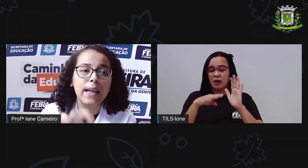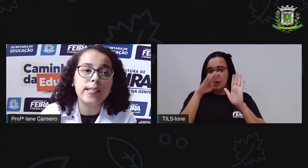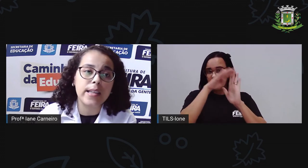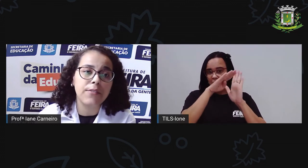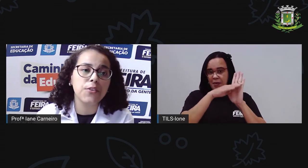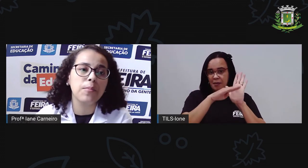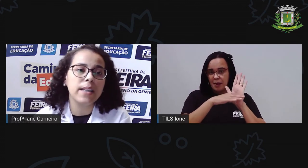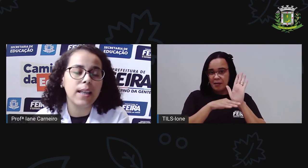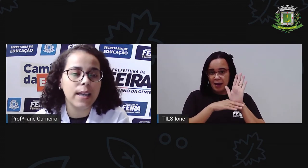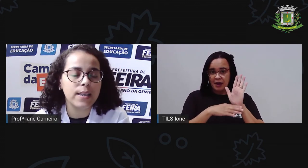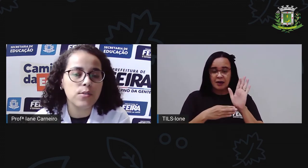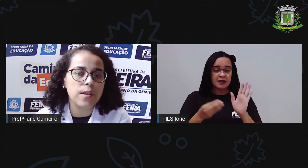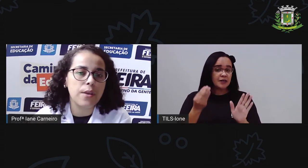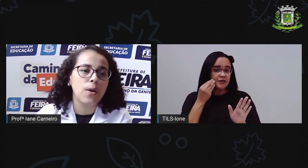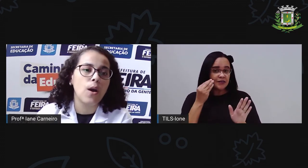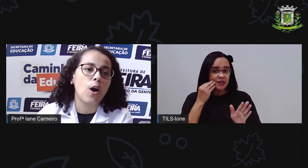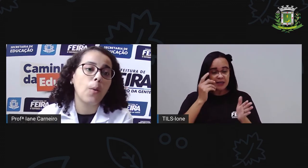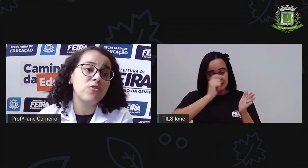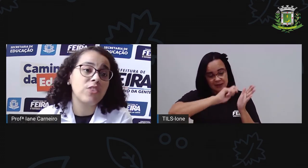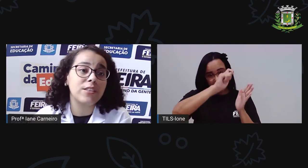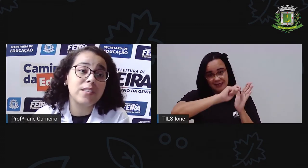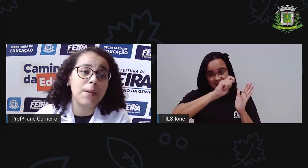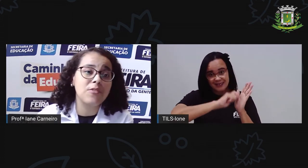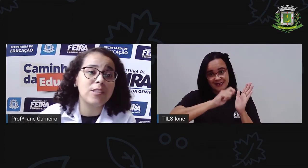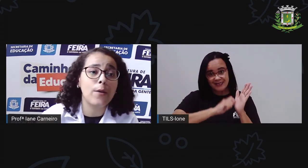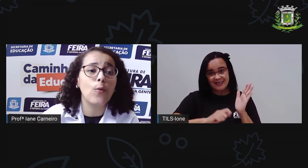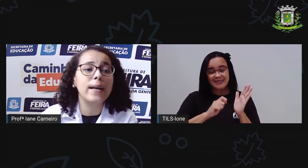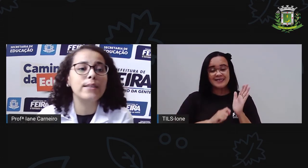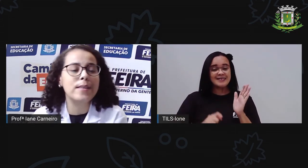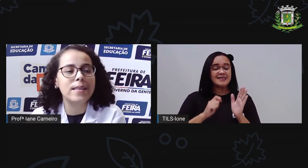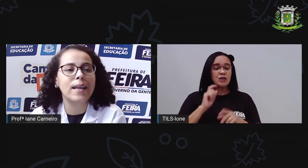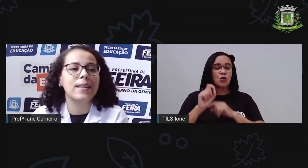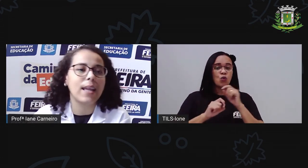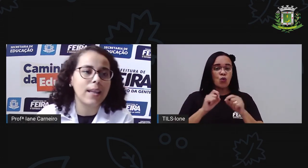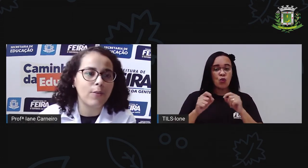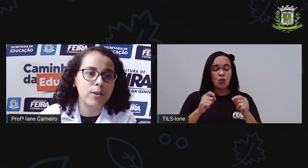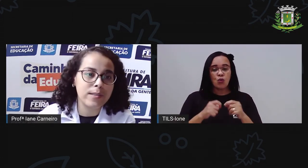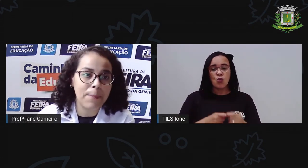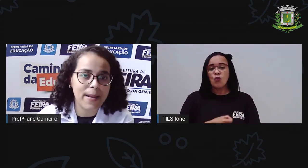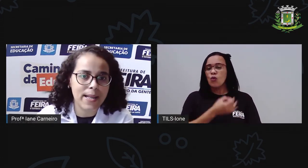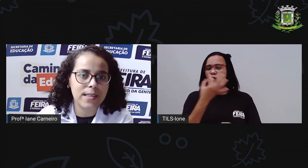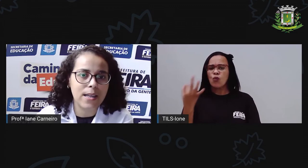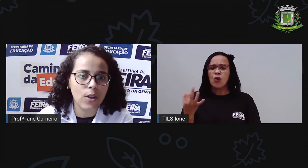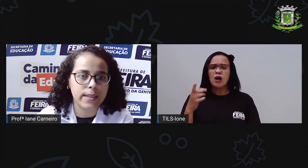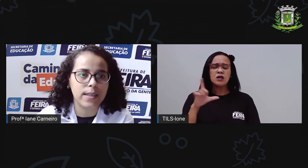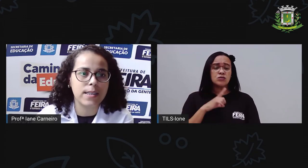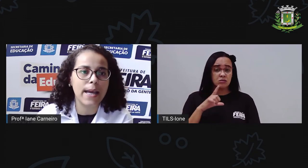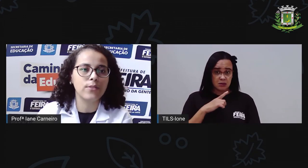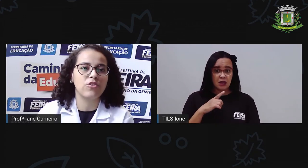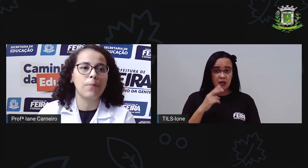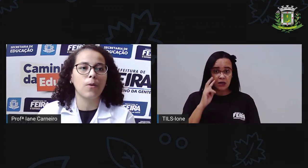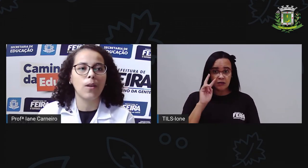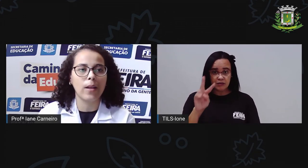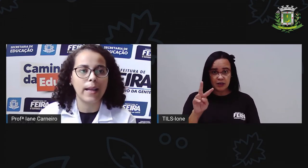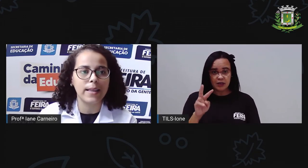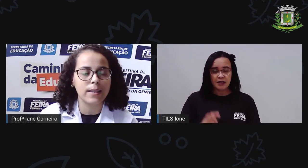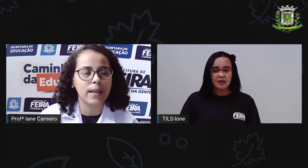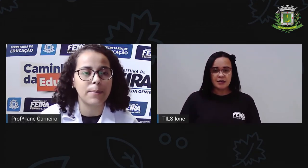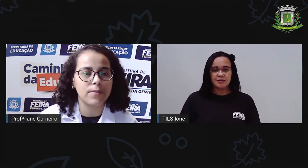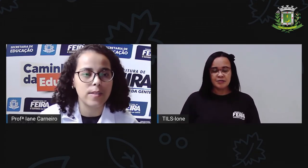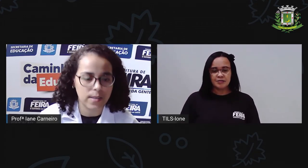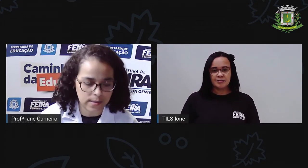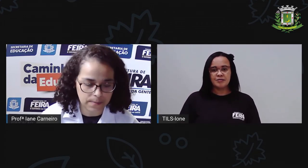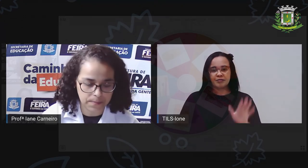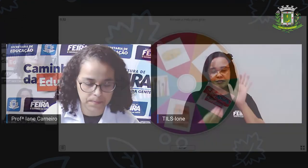vai tentar escrever o nome dele aí no seu objeto, você vai me dizer quantos tem, quantos aparecem na roleta, tá certo? Deixa pra eu colocar aqui na